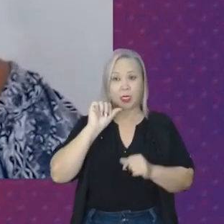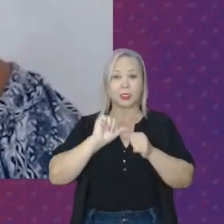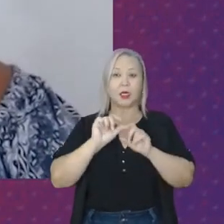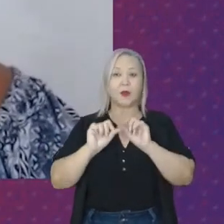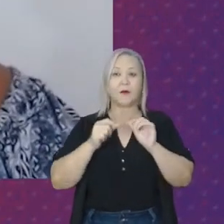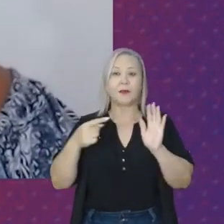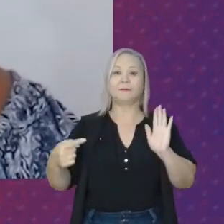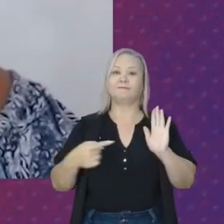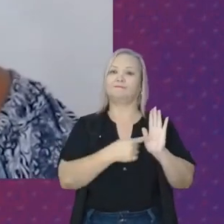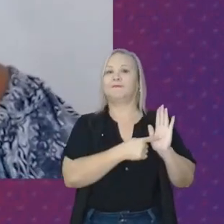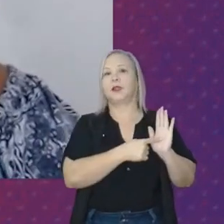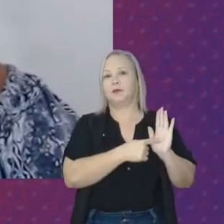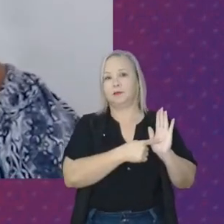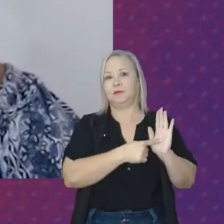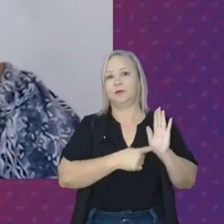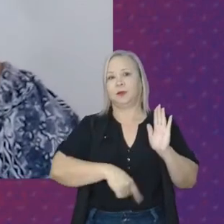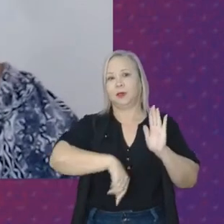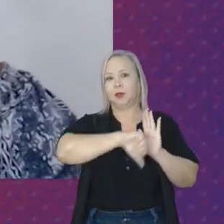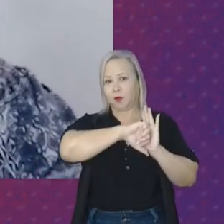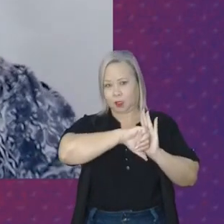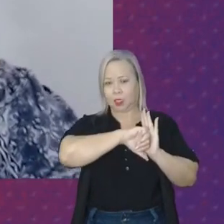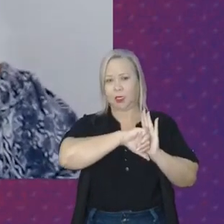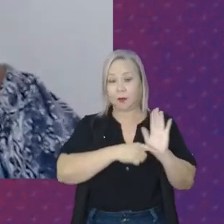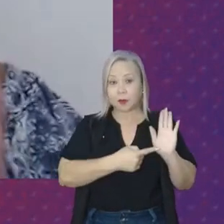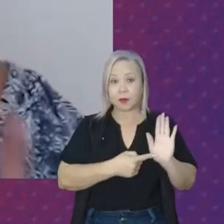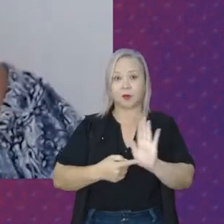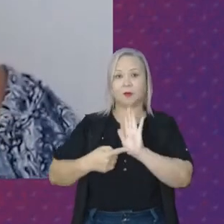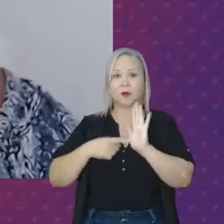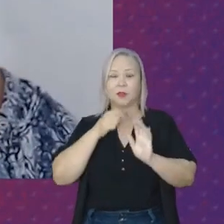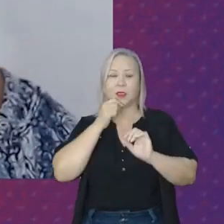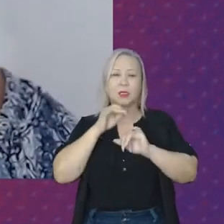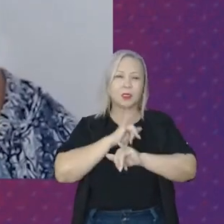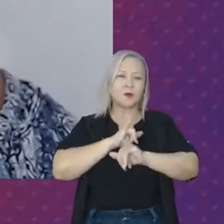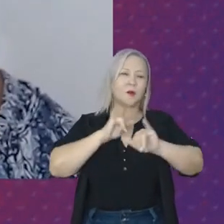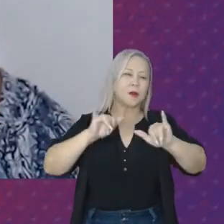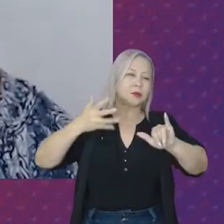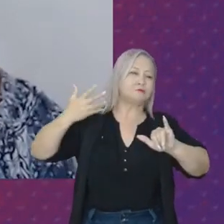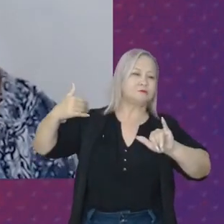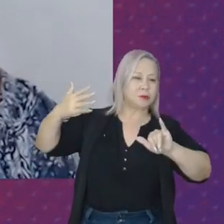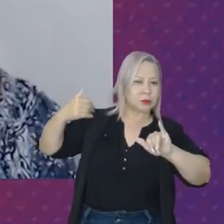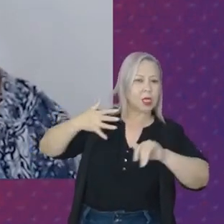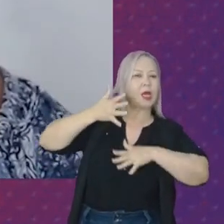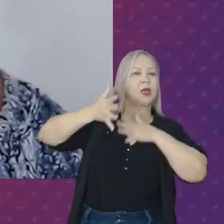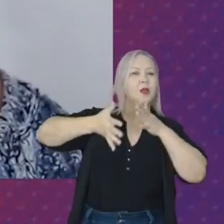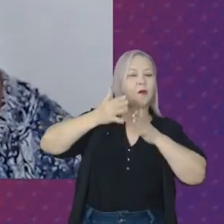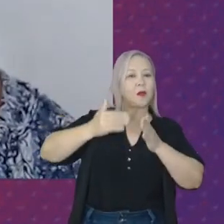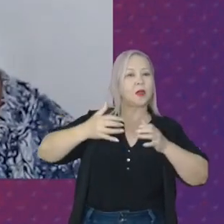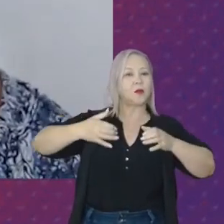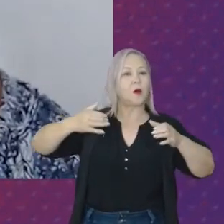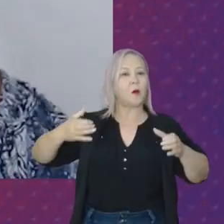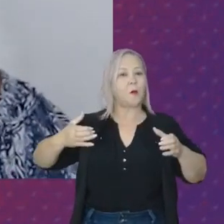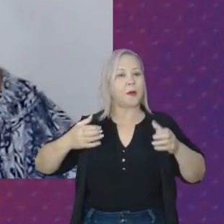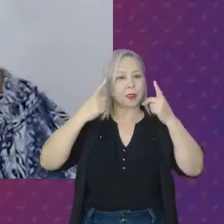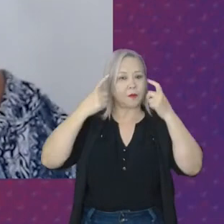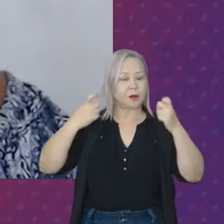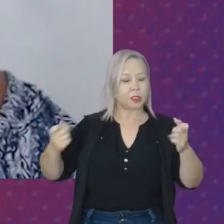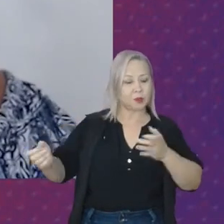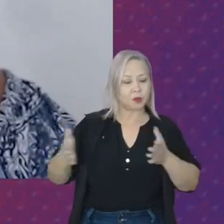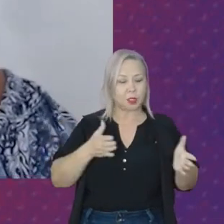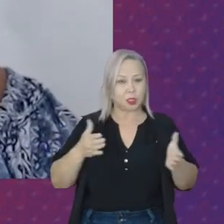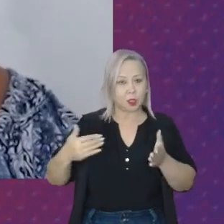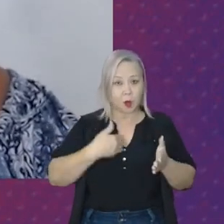uma denúncia do crime. Isso mostra ainda que aqueles dados anteriores que eu falei do aumento da violência no período do